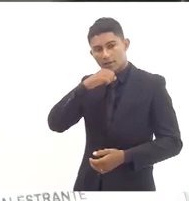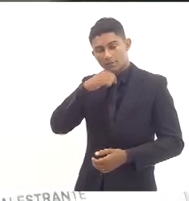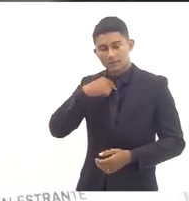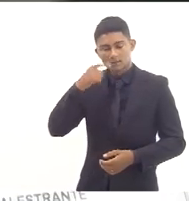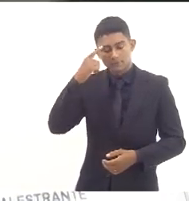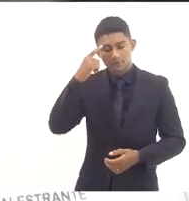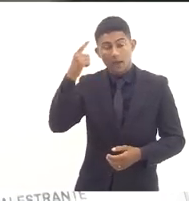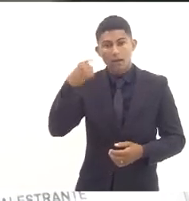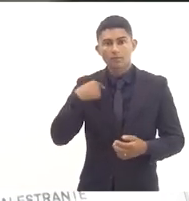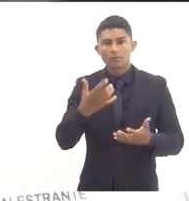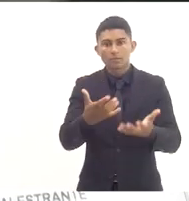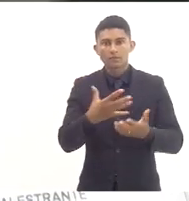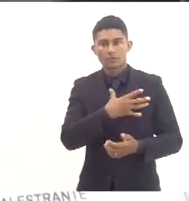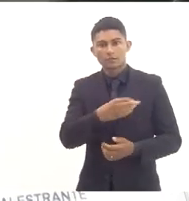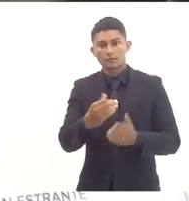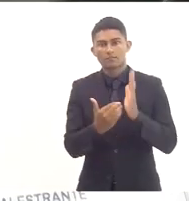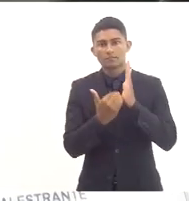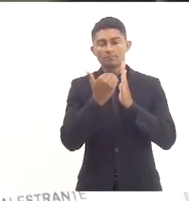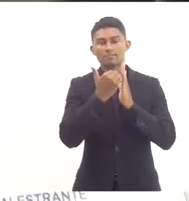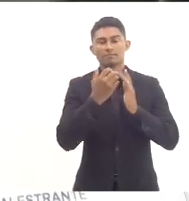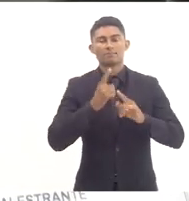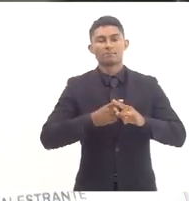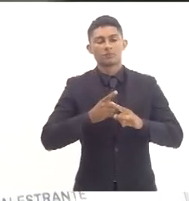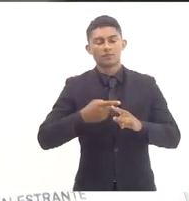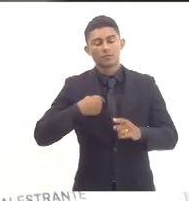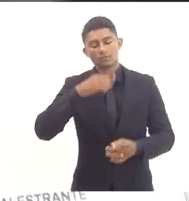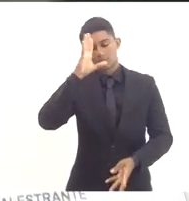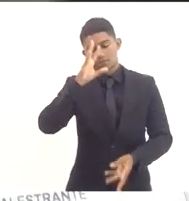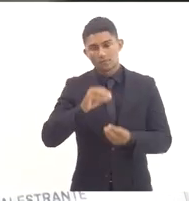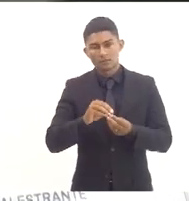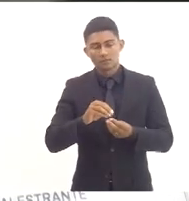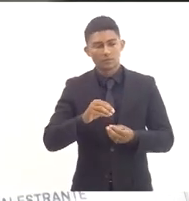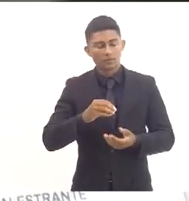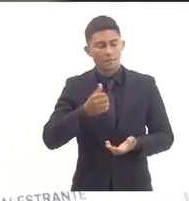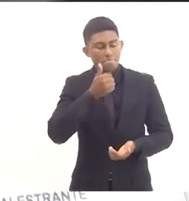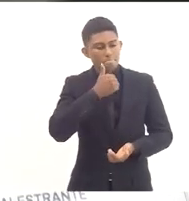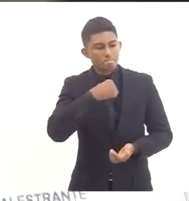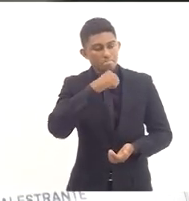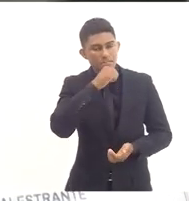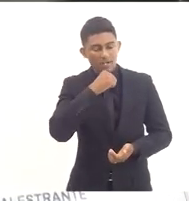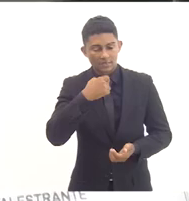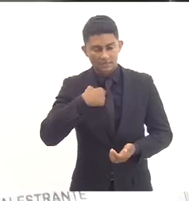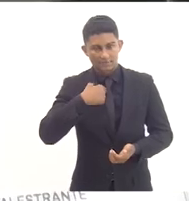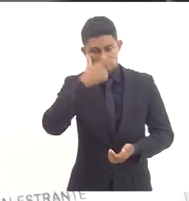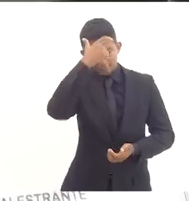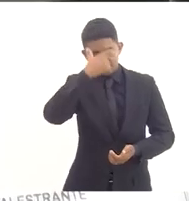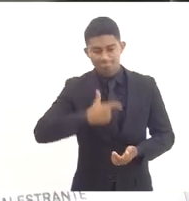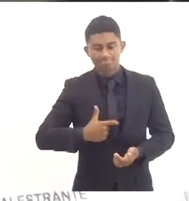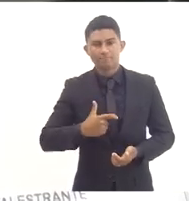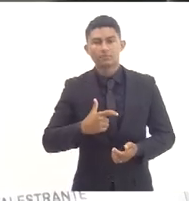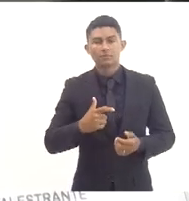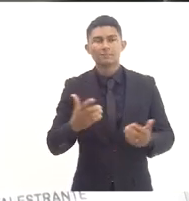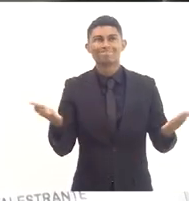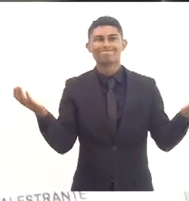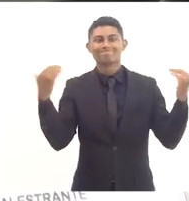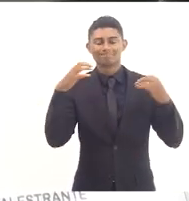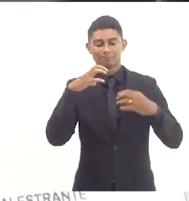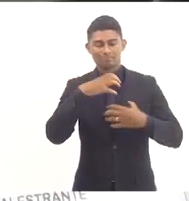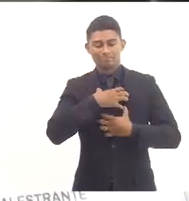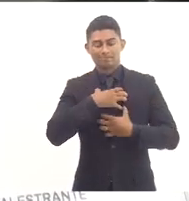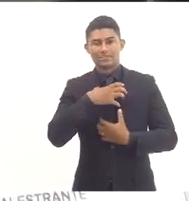porque eu me descobri como mãe é ser mãe é realmente um amor incondicional com a doutora falou